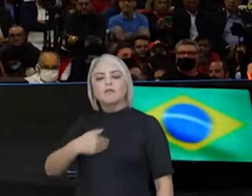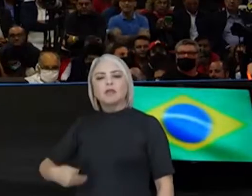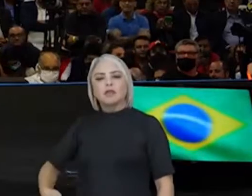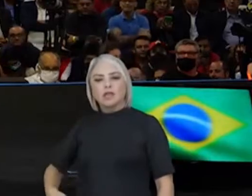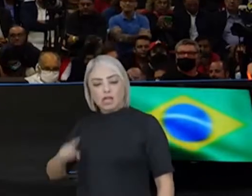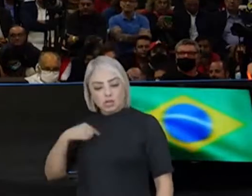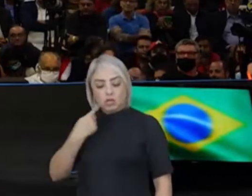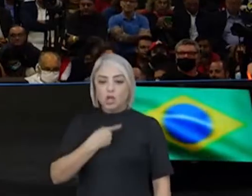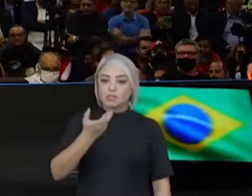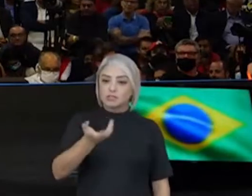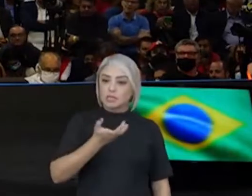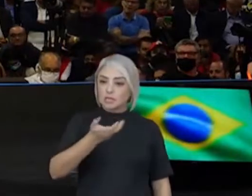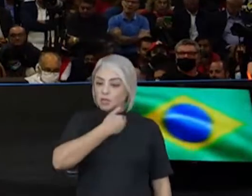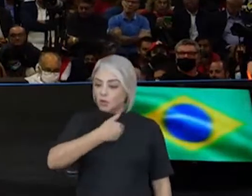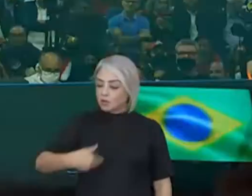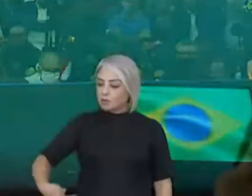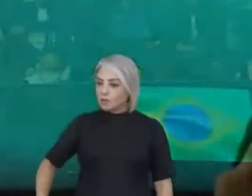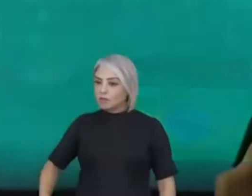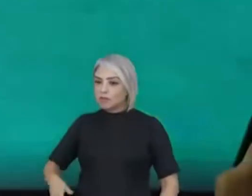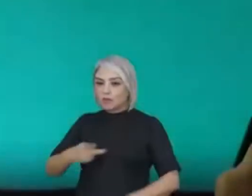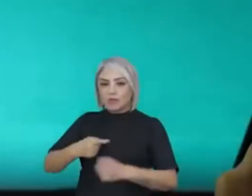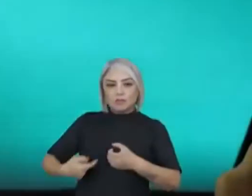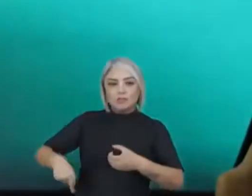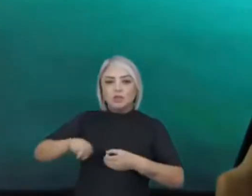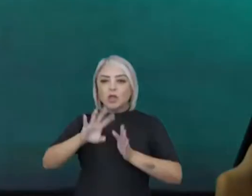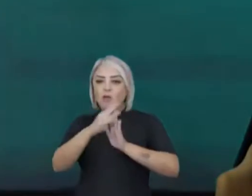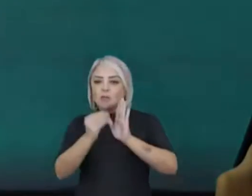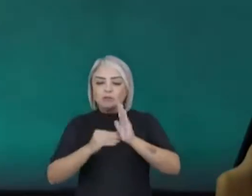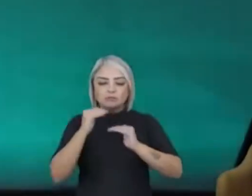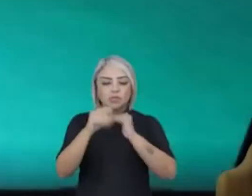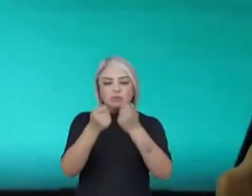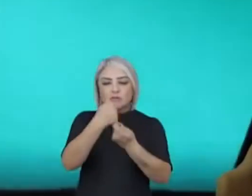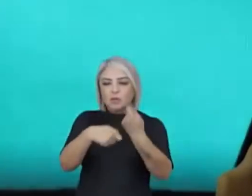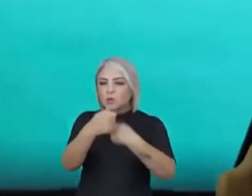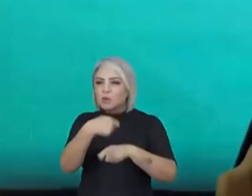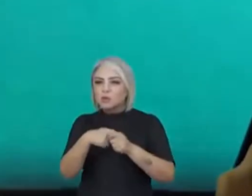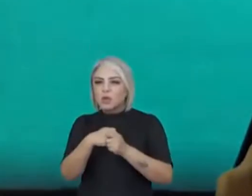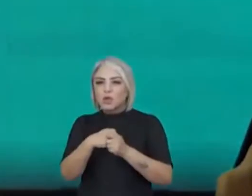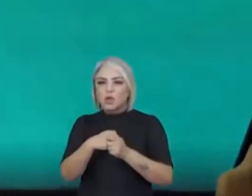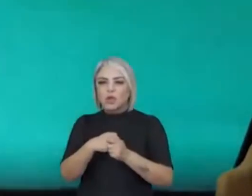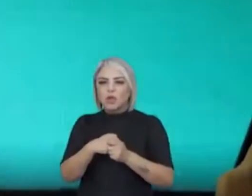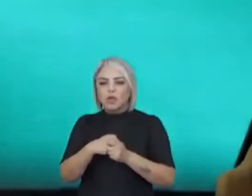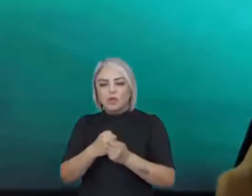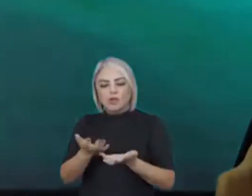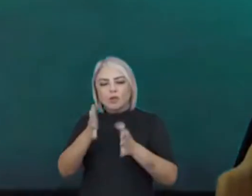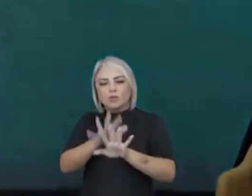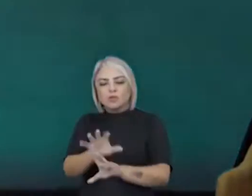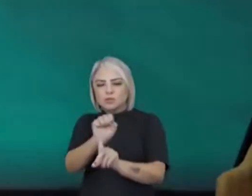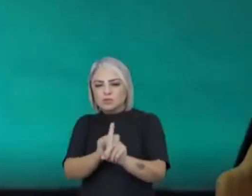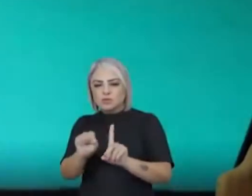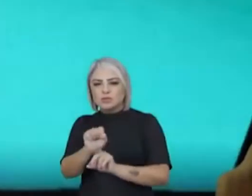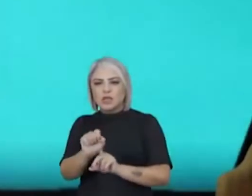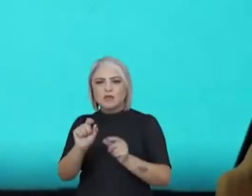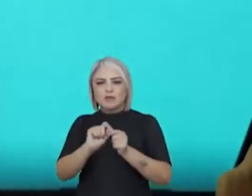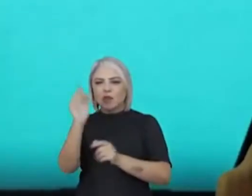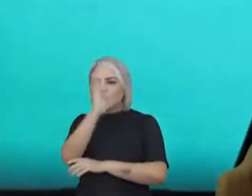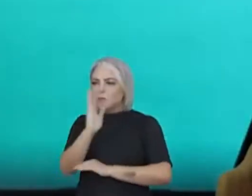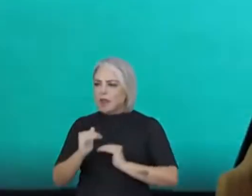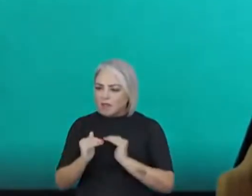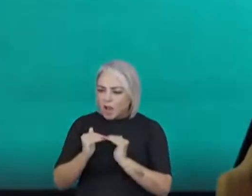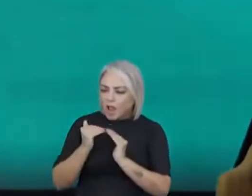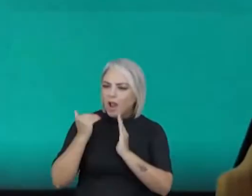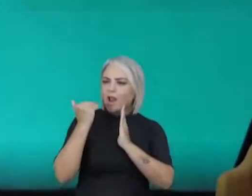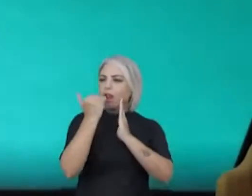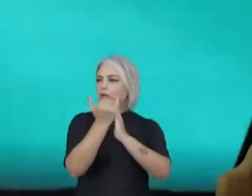queremos governar para trazer de volta o modelo de crescimento econômico com inclusão social que fez o partiu progredir de